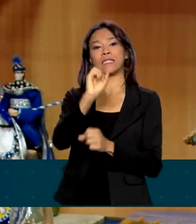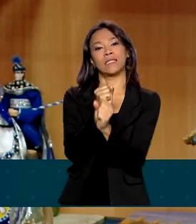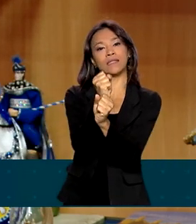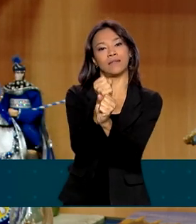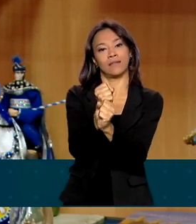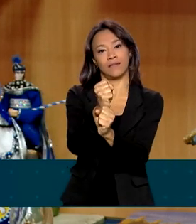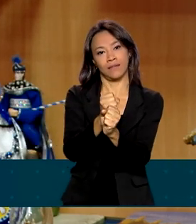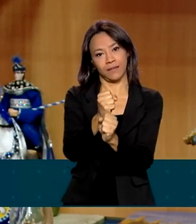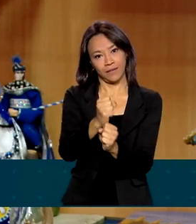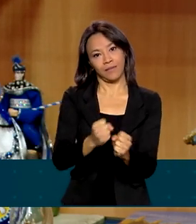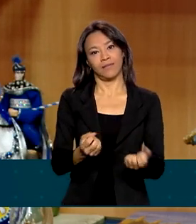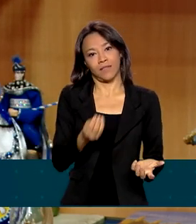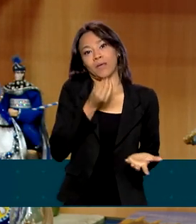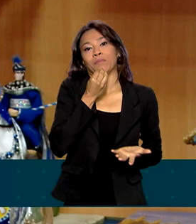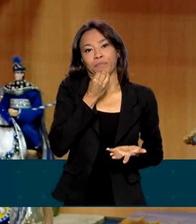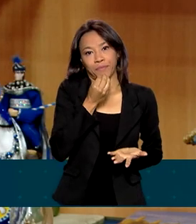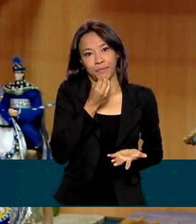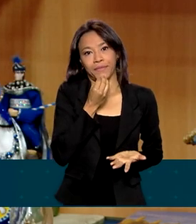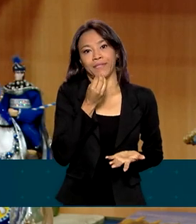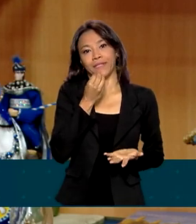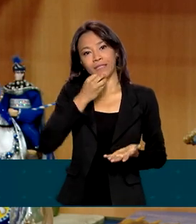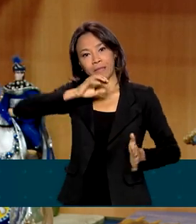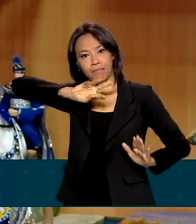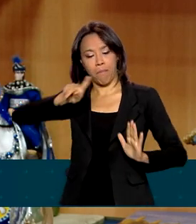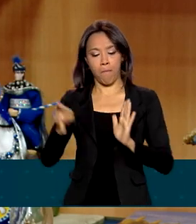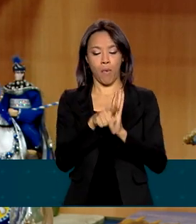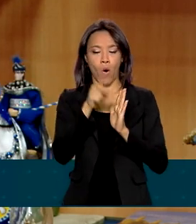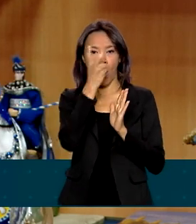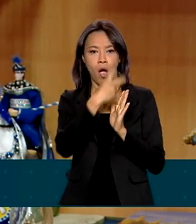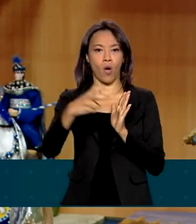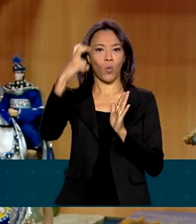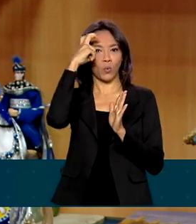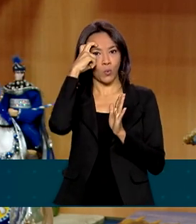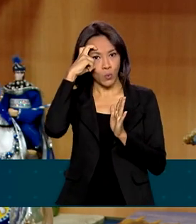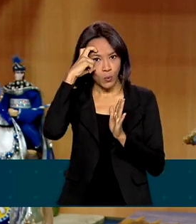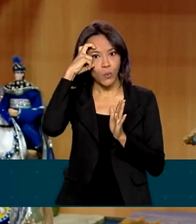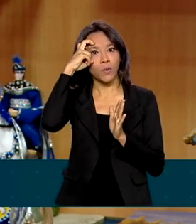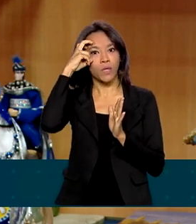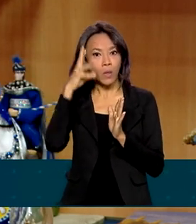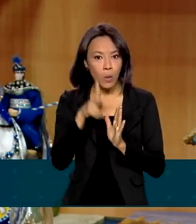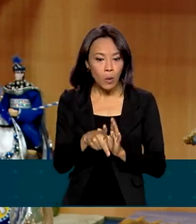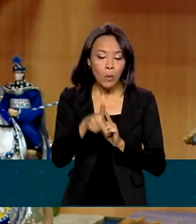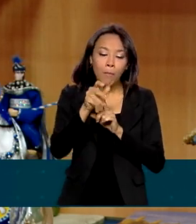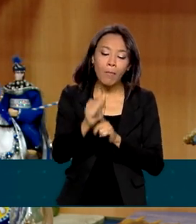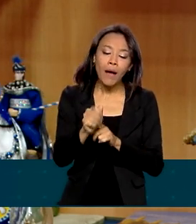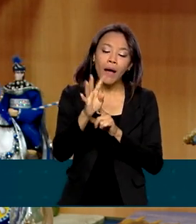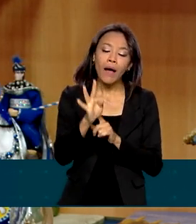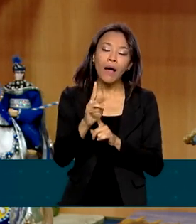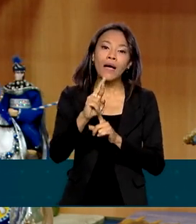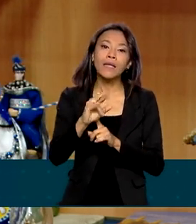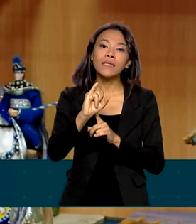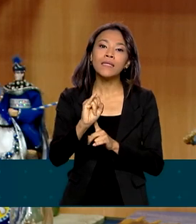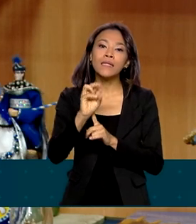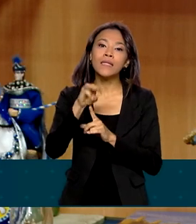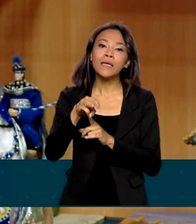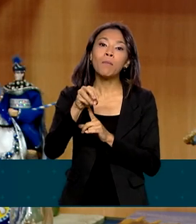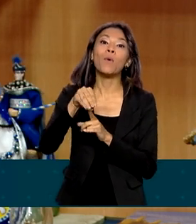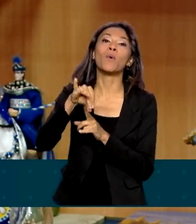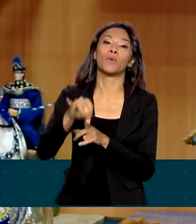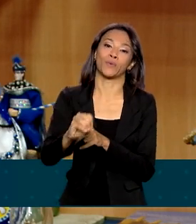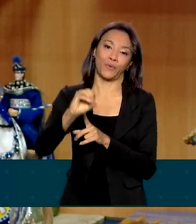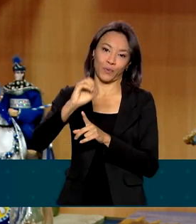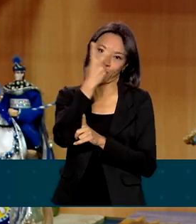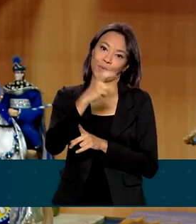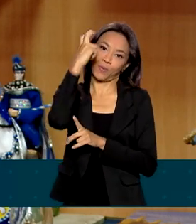e já merecia ter se tornado patrimônio cultural e natural do Brasil nem fácil de direito e de fato o forró já